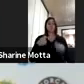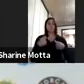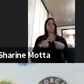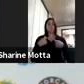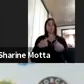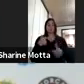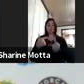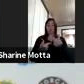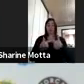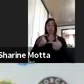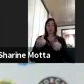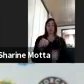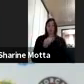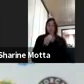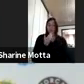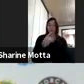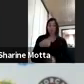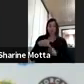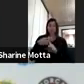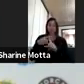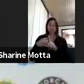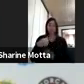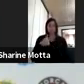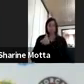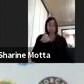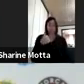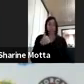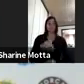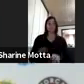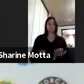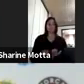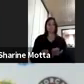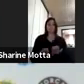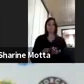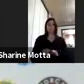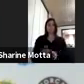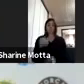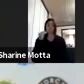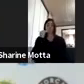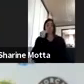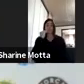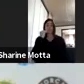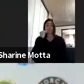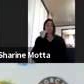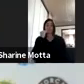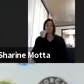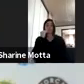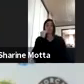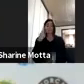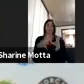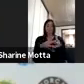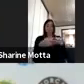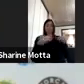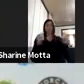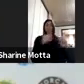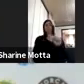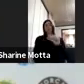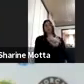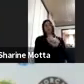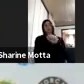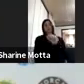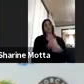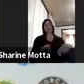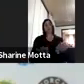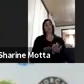Público do Trabalho está tentando combater o trabalho escravo, há também uma outra